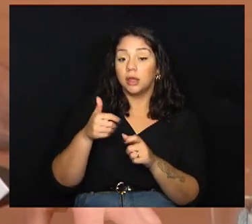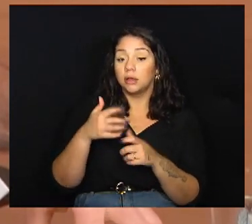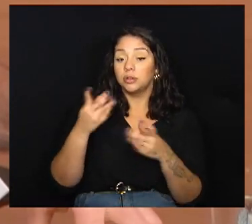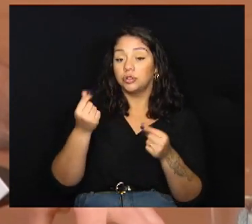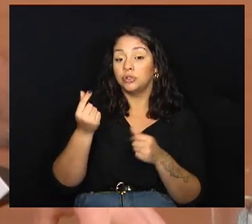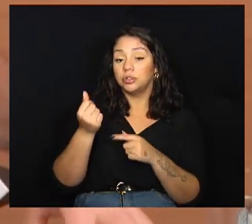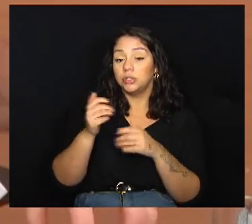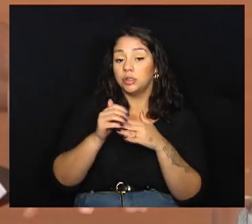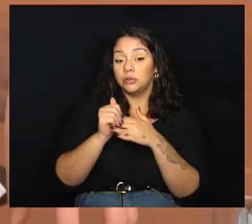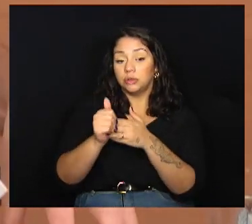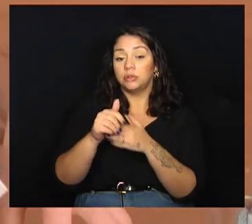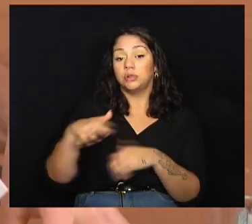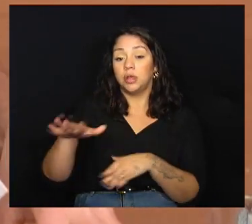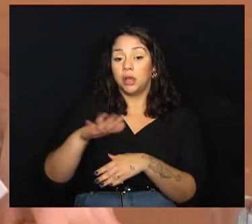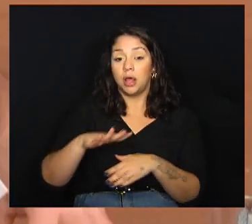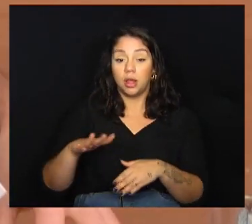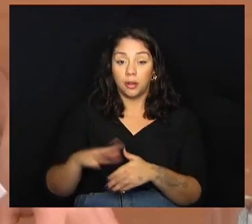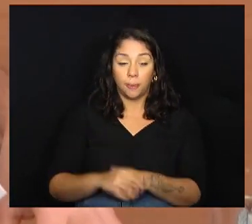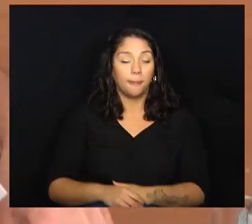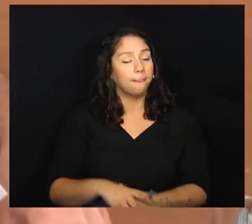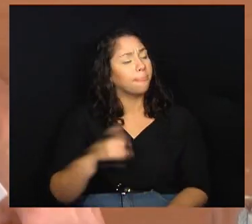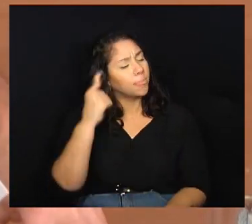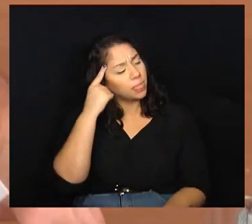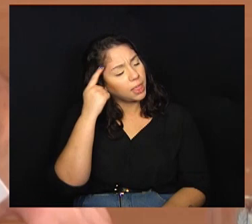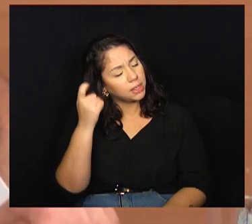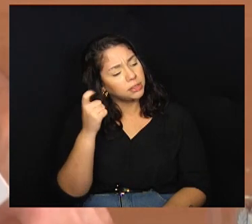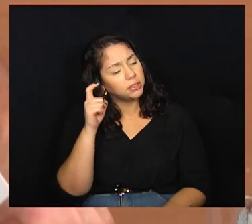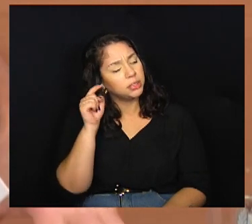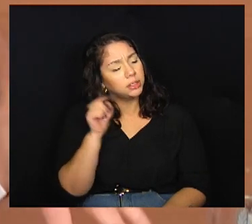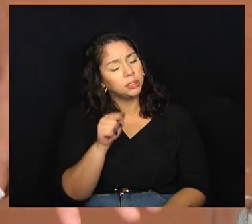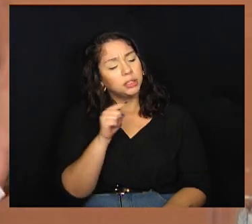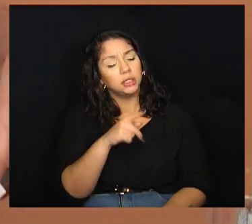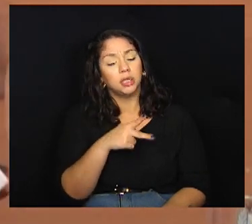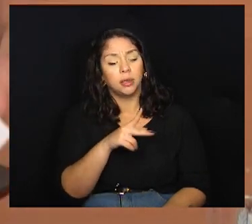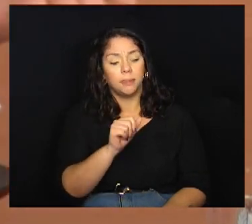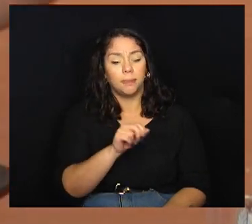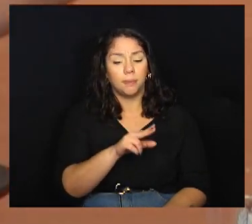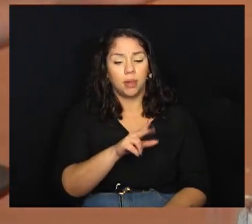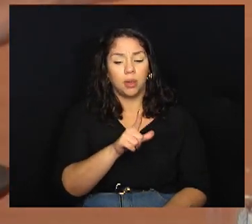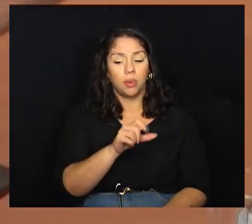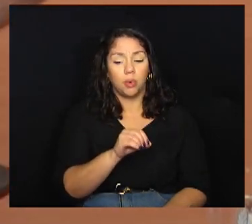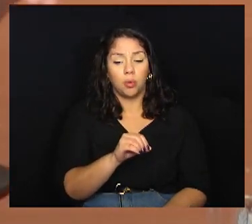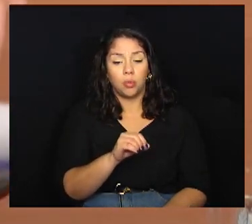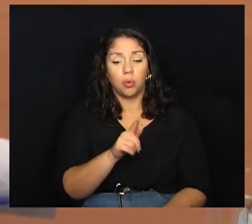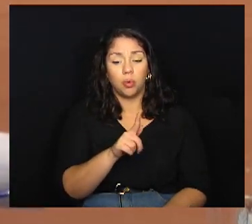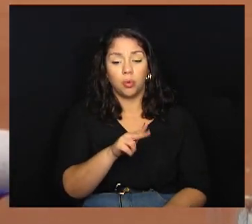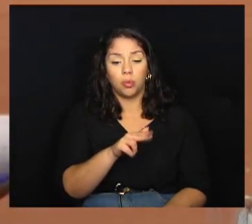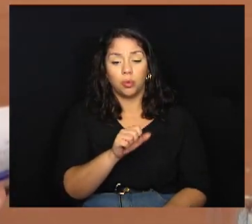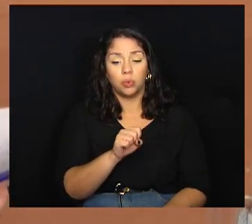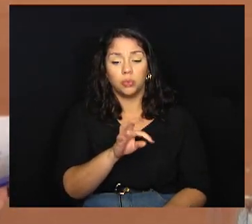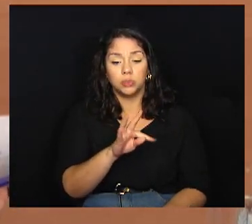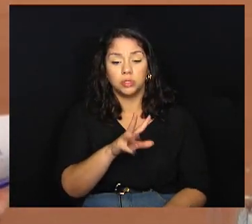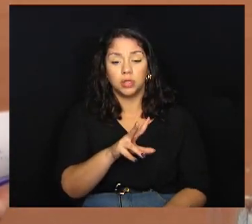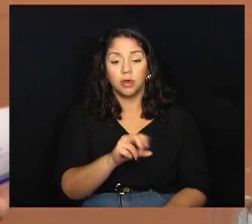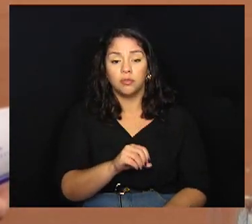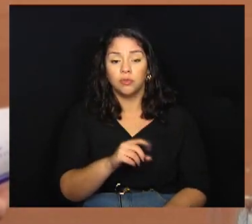ao setor. Nessa ideia de que a Lei Paulo Gustavo é um cobertor que não vai atingir, mas que, se